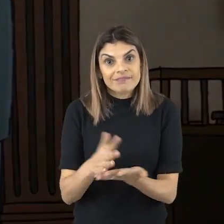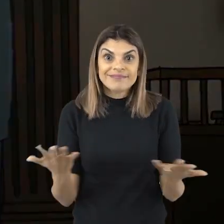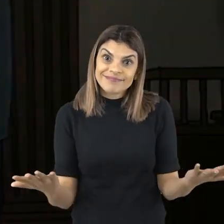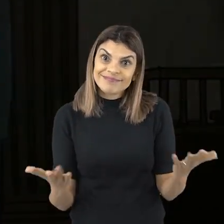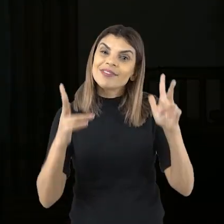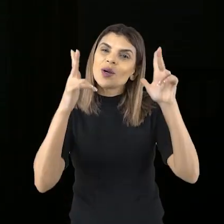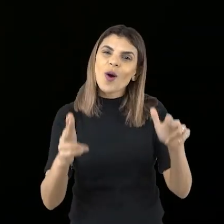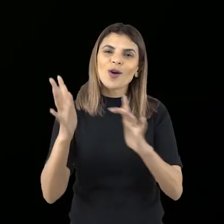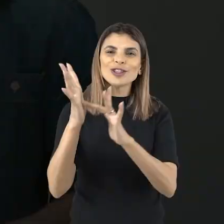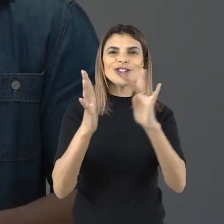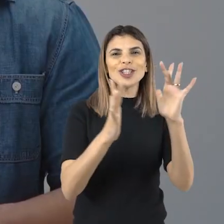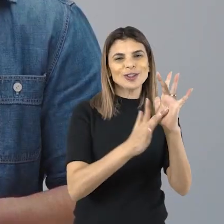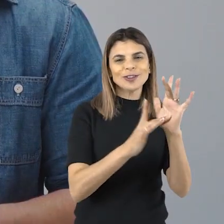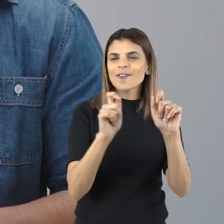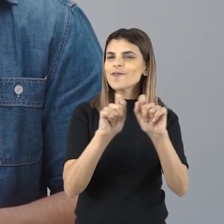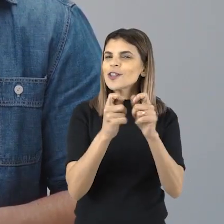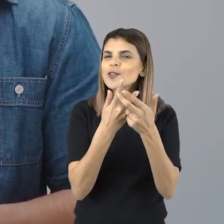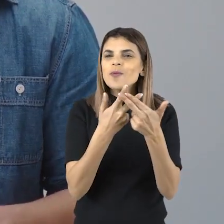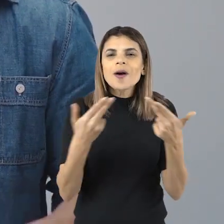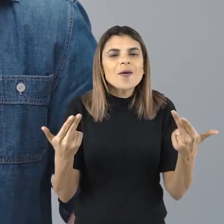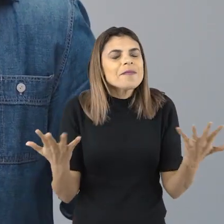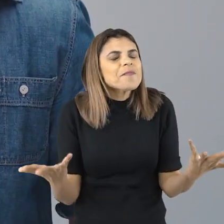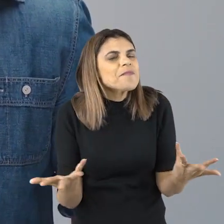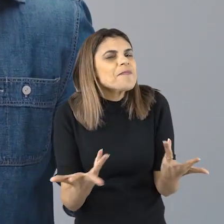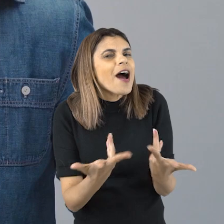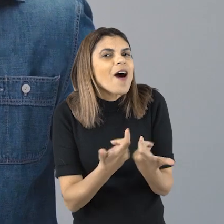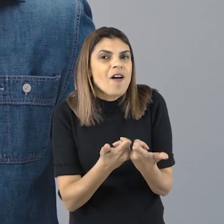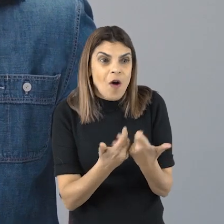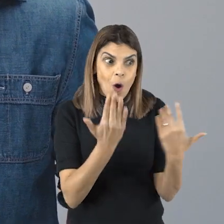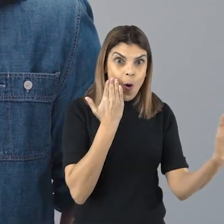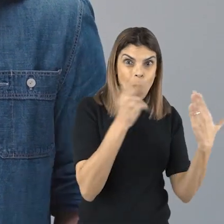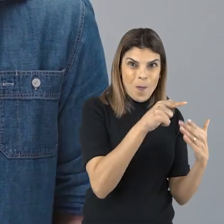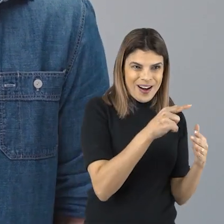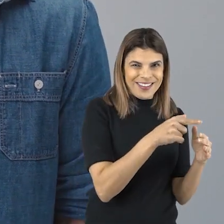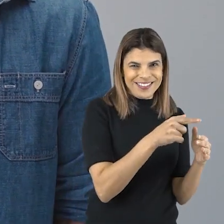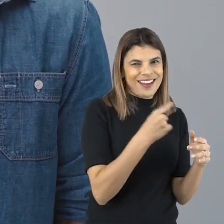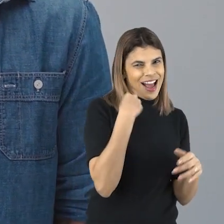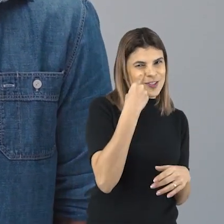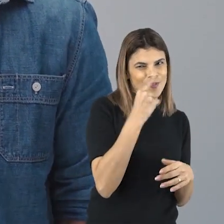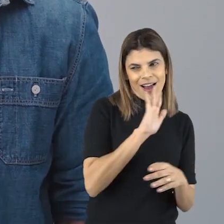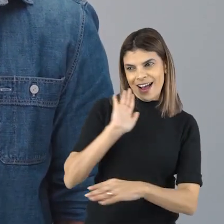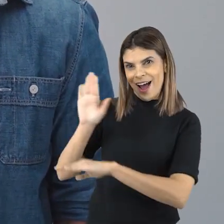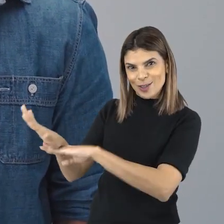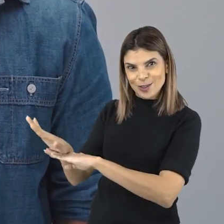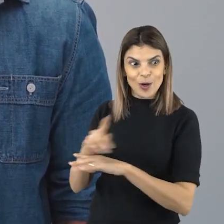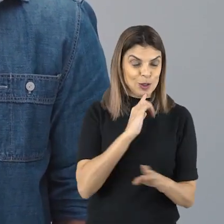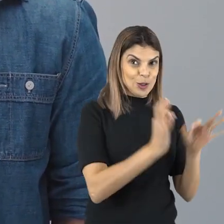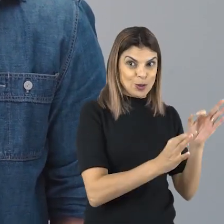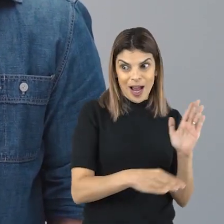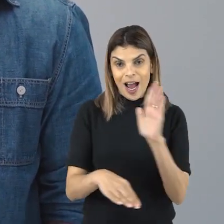O que Jesus fez por nós é muito mais incrível do que o juiz fez pelo amigo. A dívida era bem maior, era o nosso